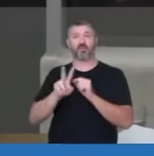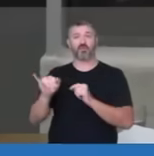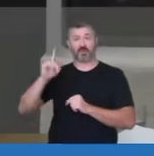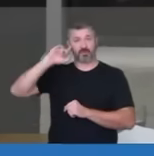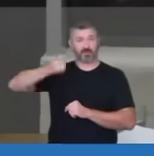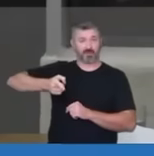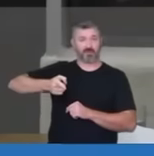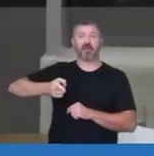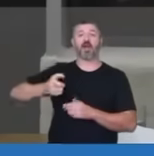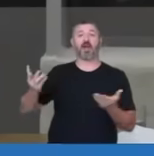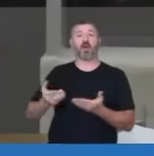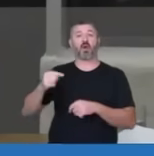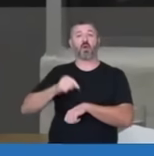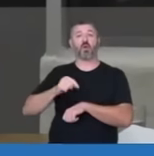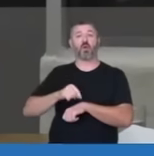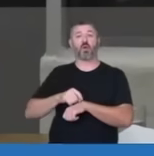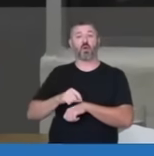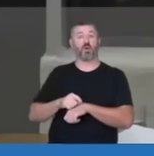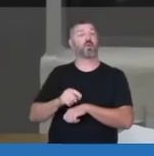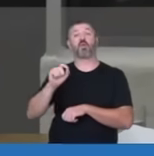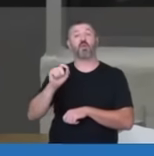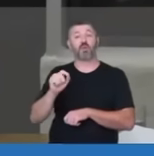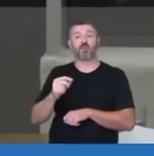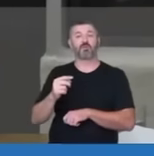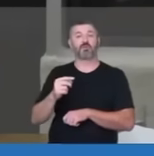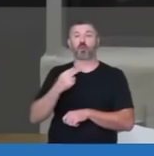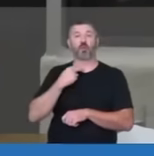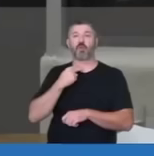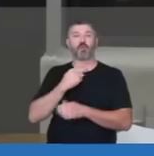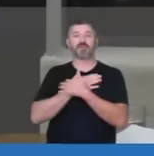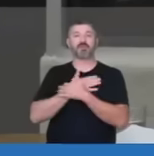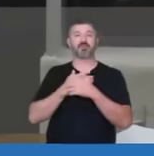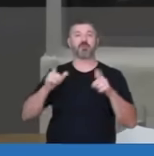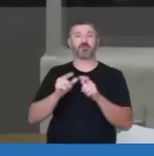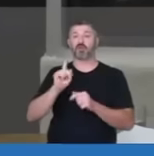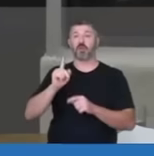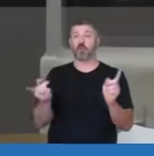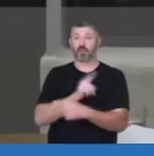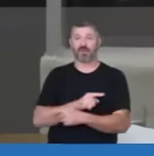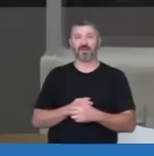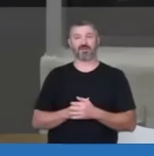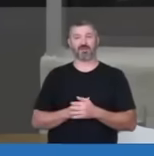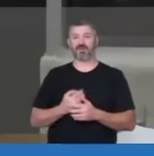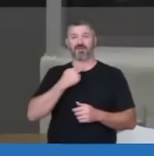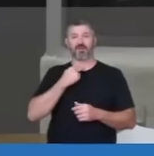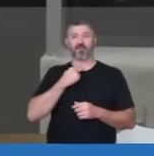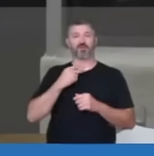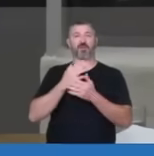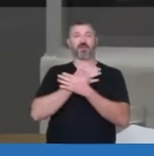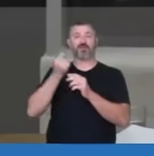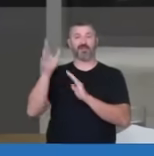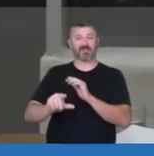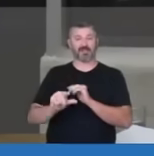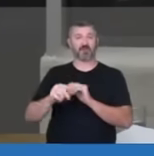determinar que é o momento de que não devia crescer o desemprego. É o contrário. Entende? Não se pode baixar muito a